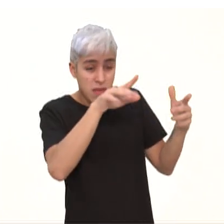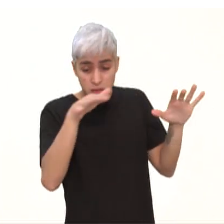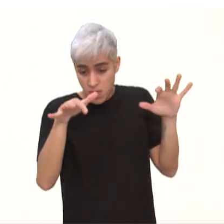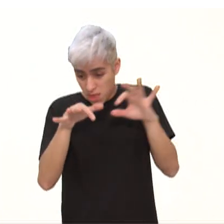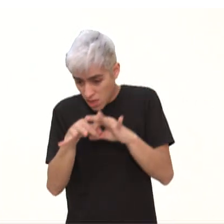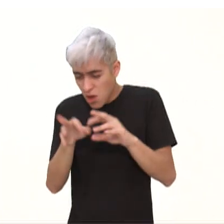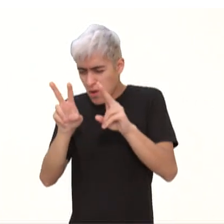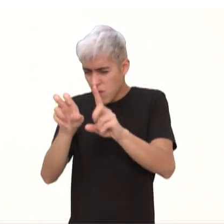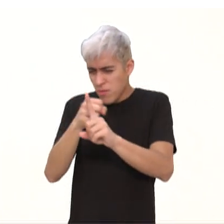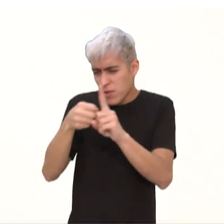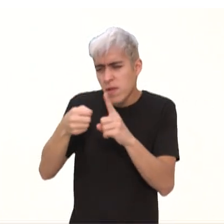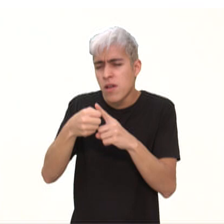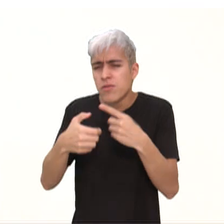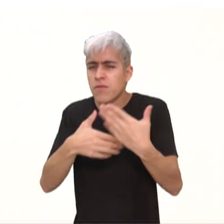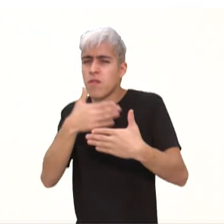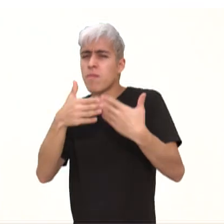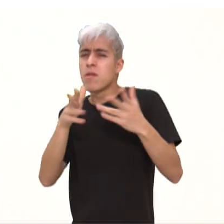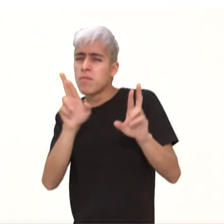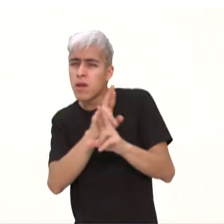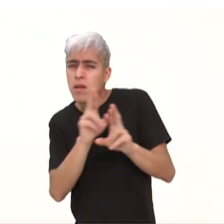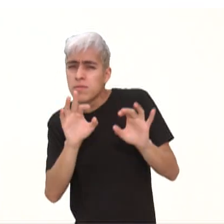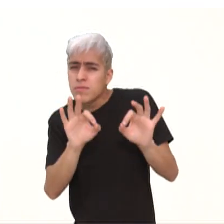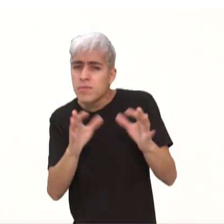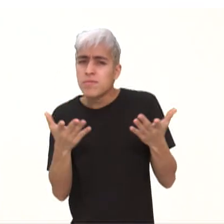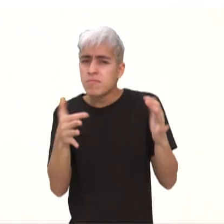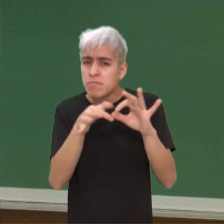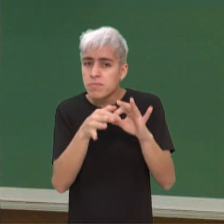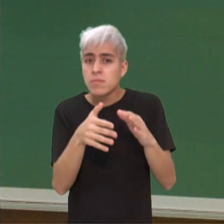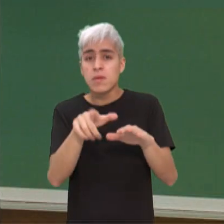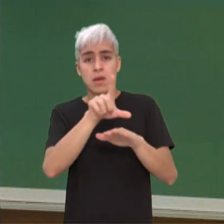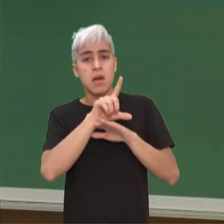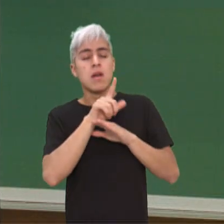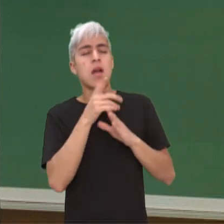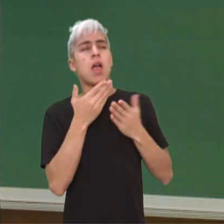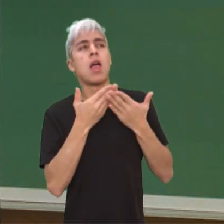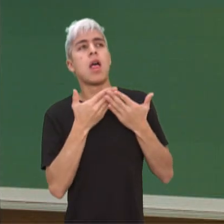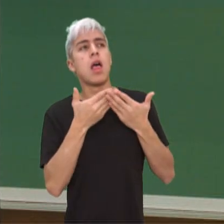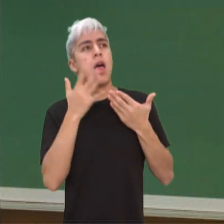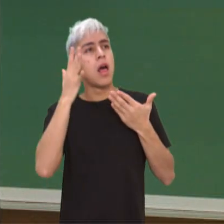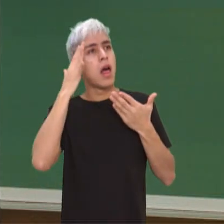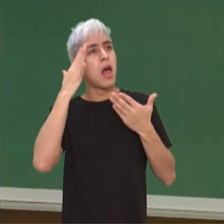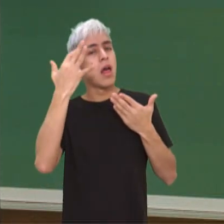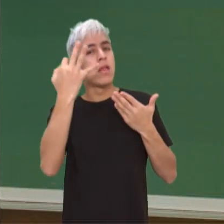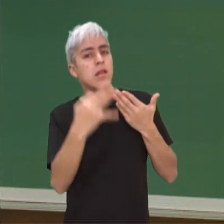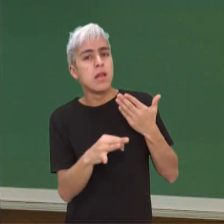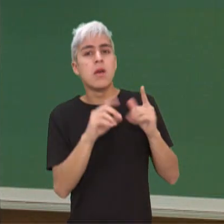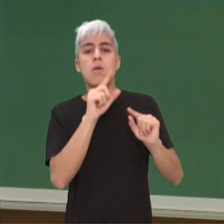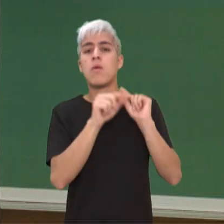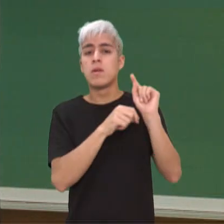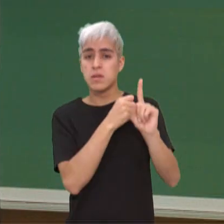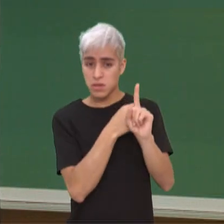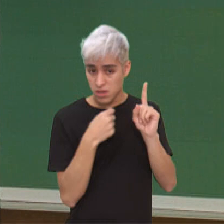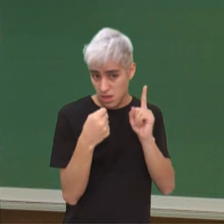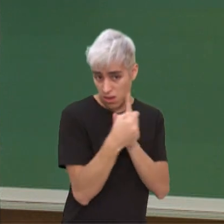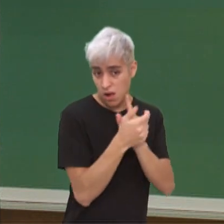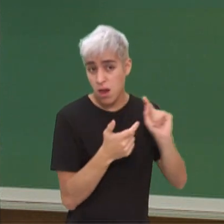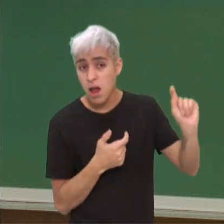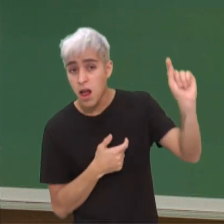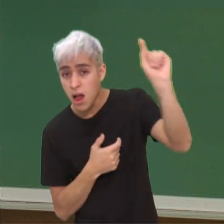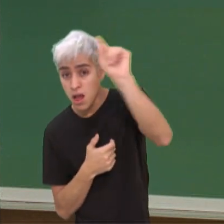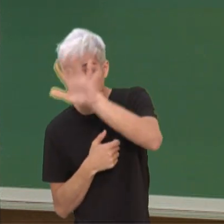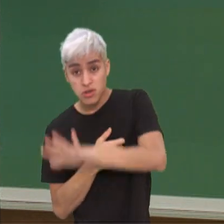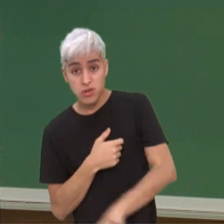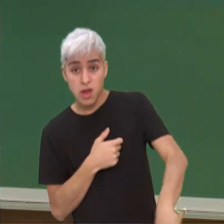desenvolvimento da sociedade? Nós vimos que a sociedade, ou as sociedades, de um